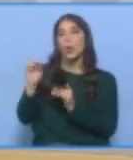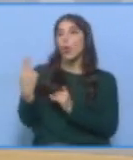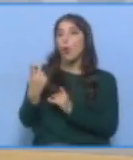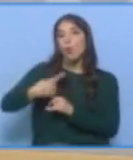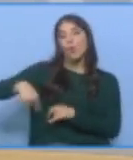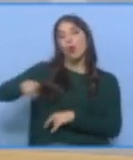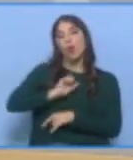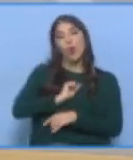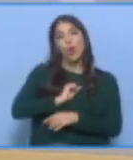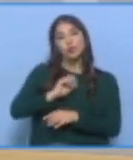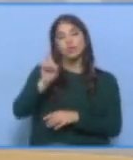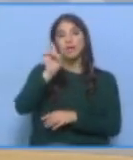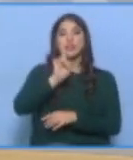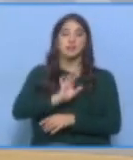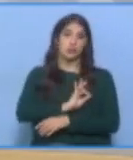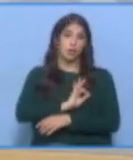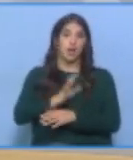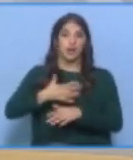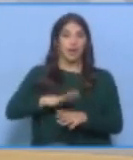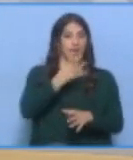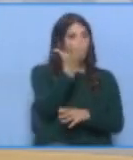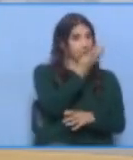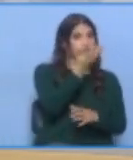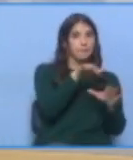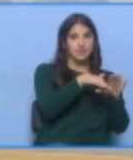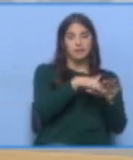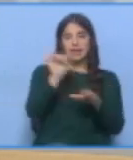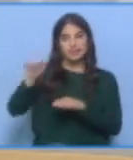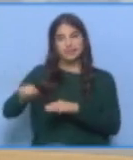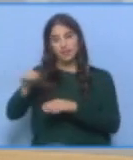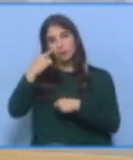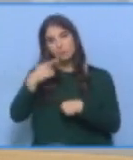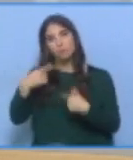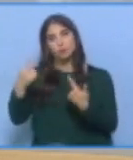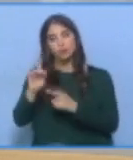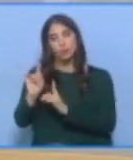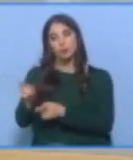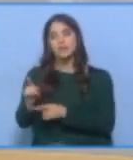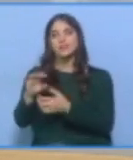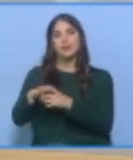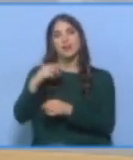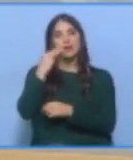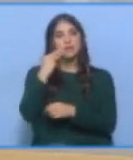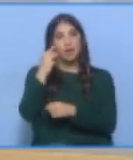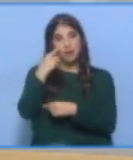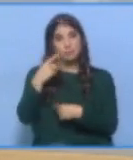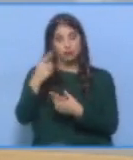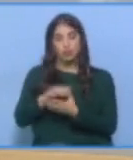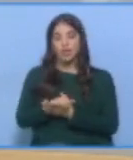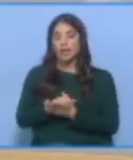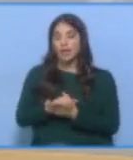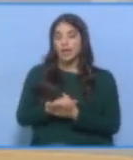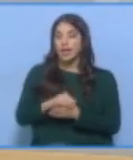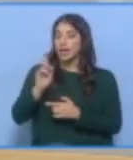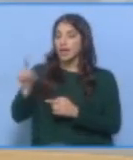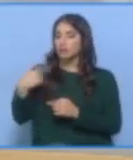dizia, daquela forma assim muito... Quer entrar nesses ambientes, Exatamente. Começa a mostrar estes sinais de fé desde pequenino e vai crescendo